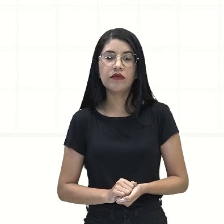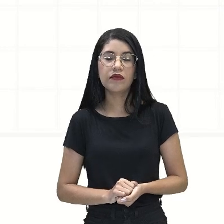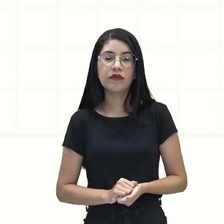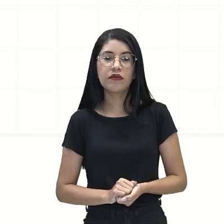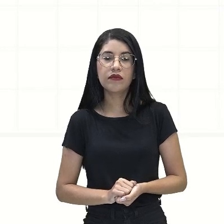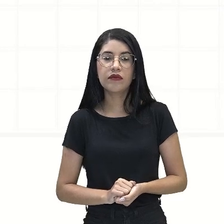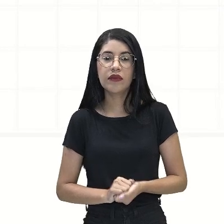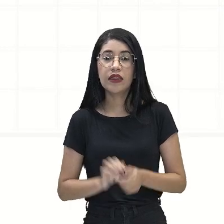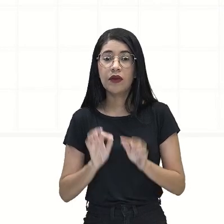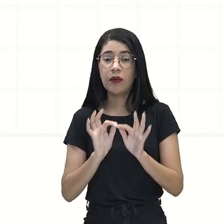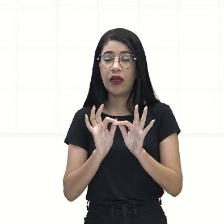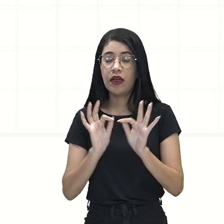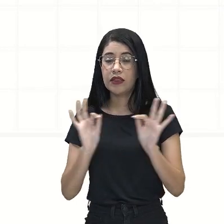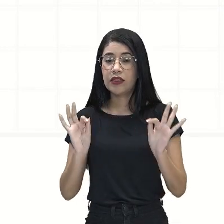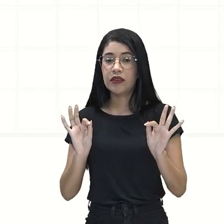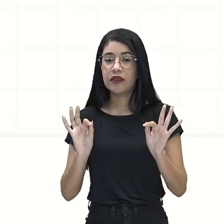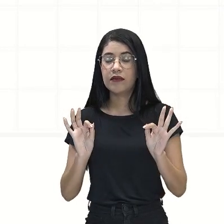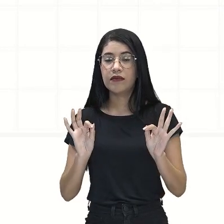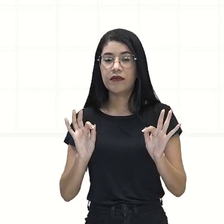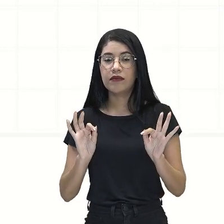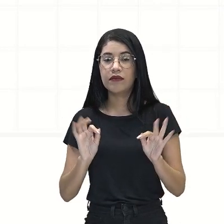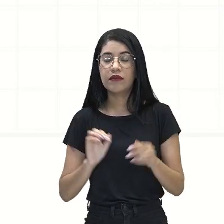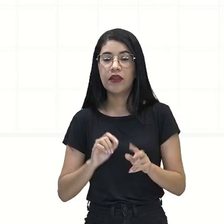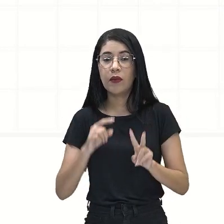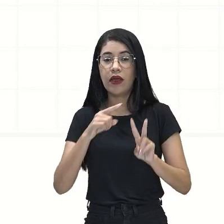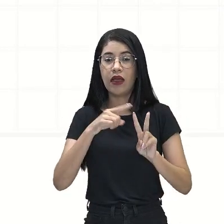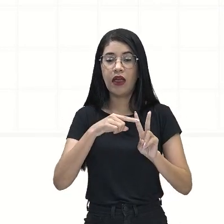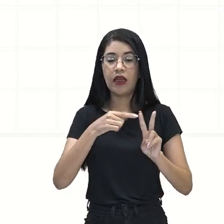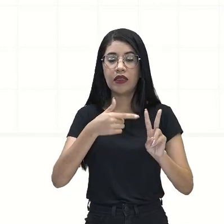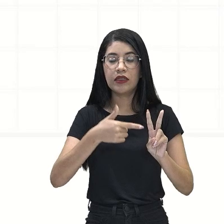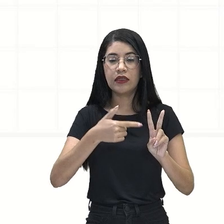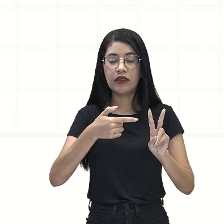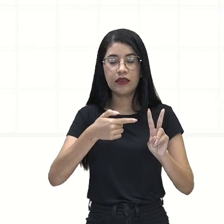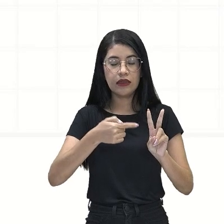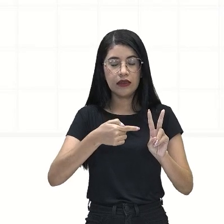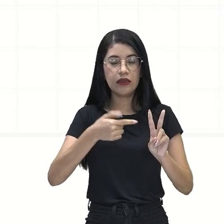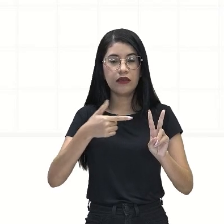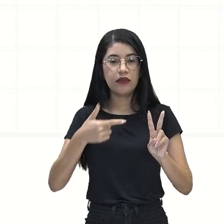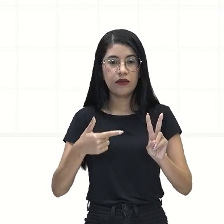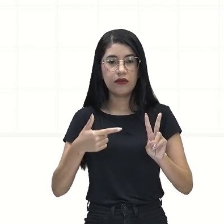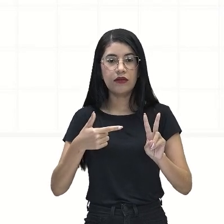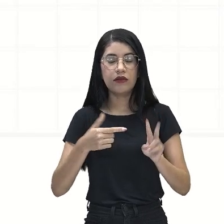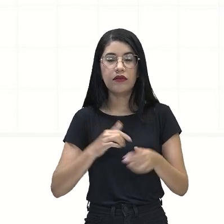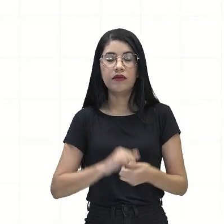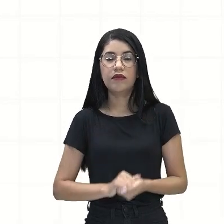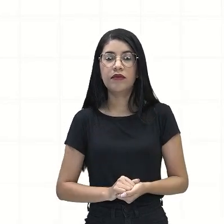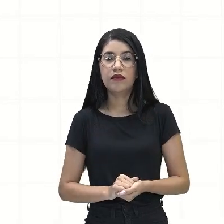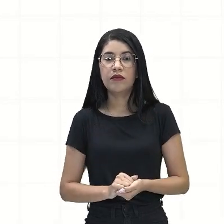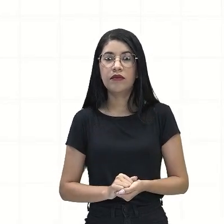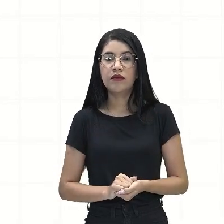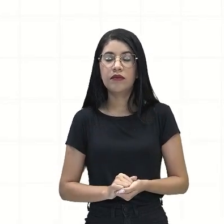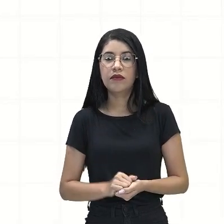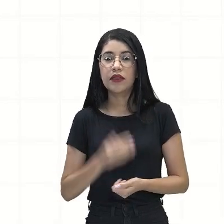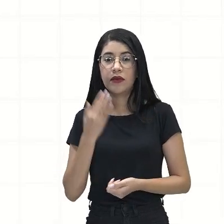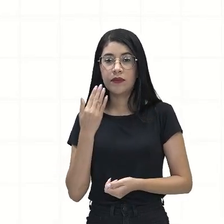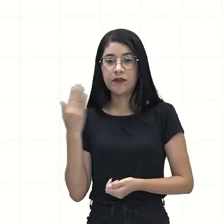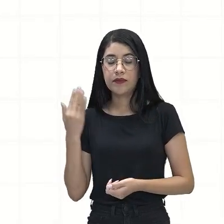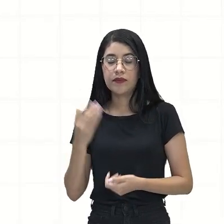Essa distância é igual a raiz quadrada de 72. Então, se eu juntasse aqui, olha